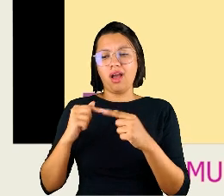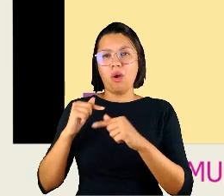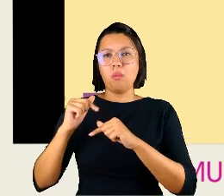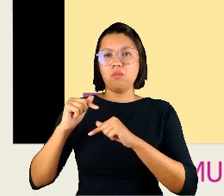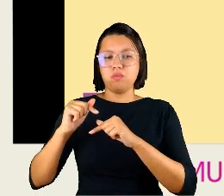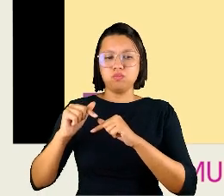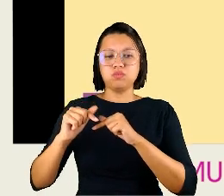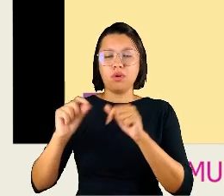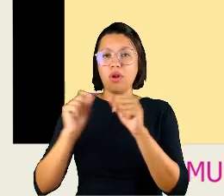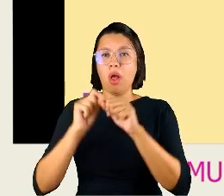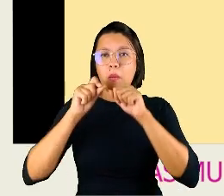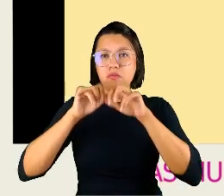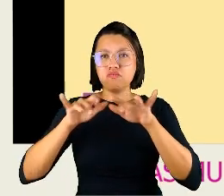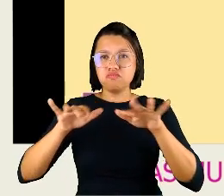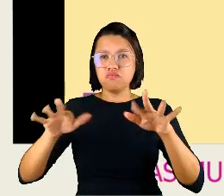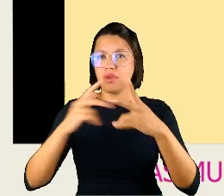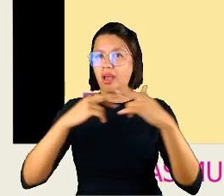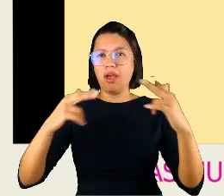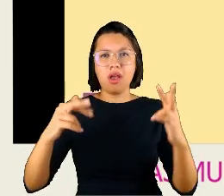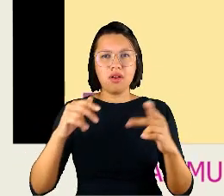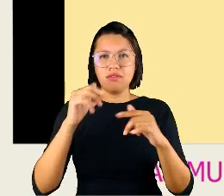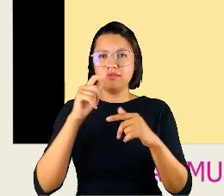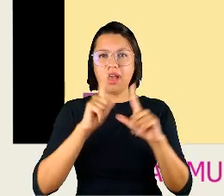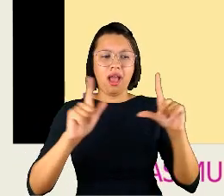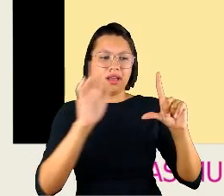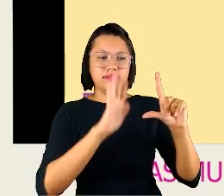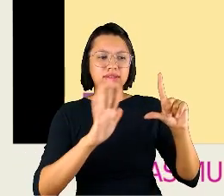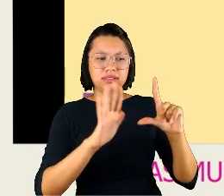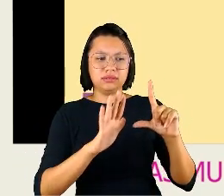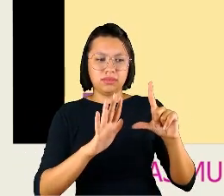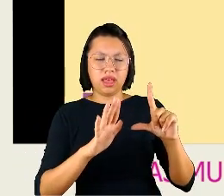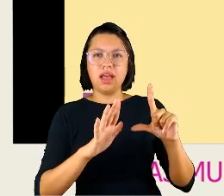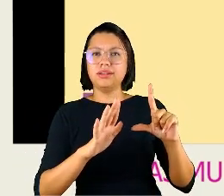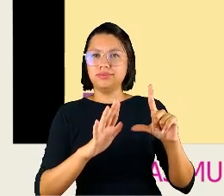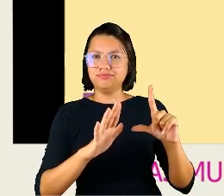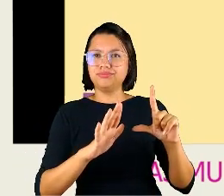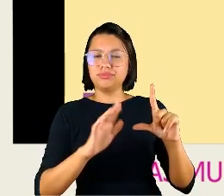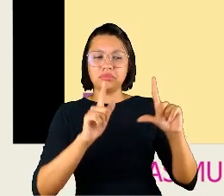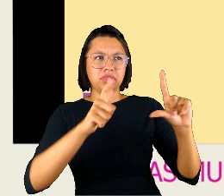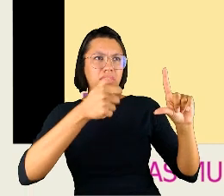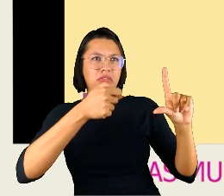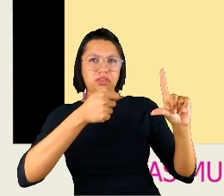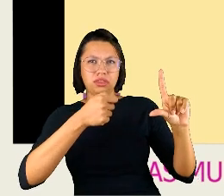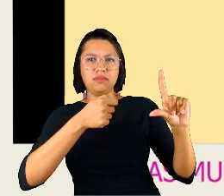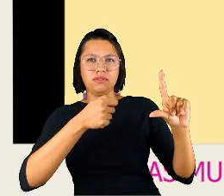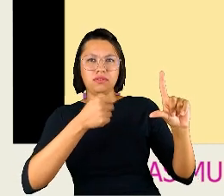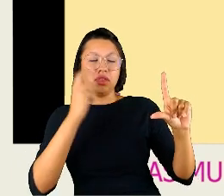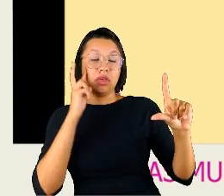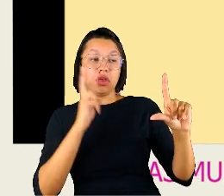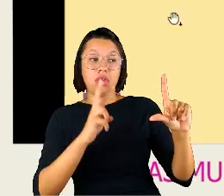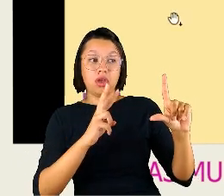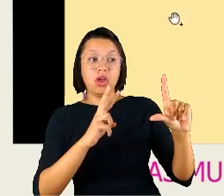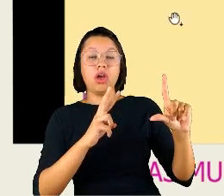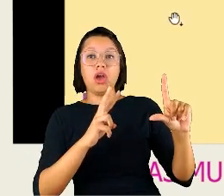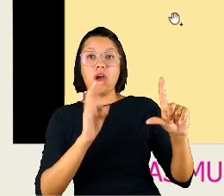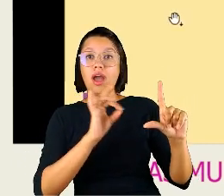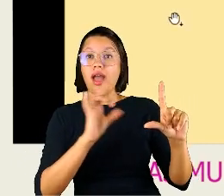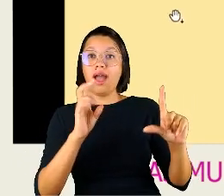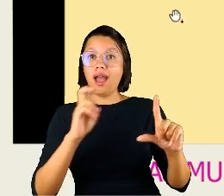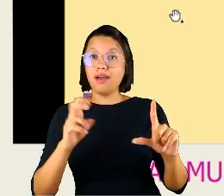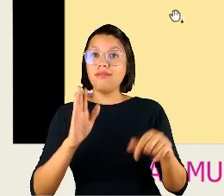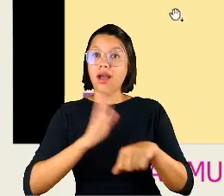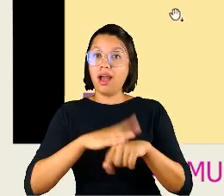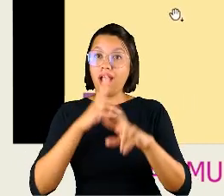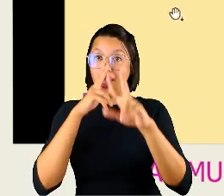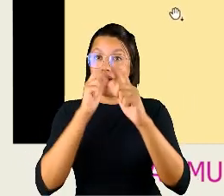várias imagens, né, quando a gente vê novela, e agora está cheio de novela sendo exibida, e a gente vê isso cada vez mais